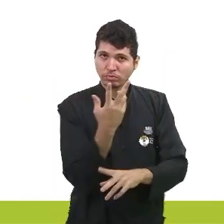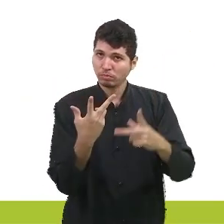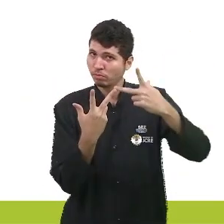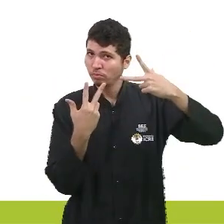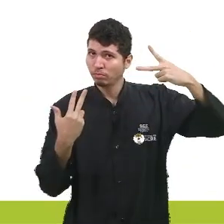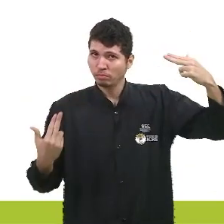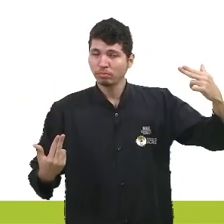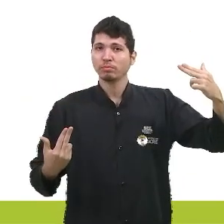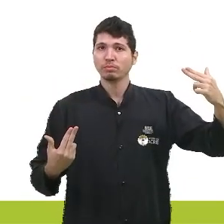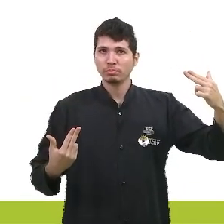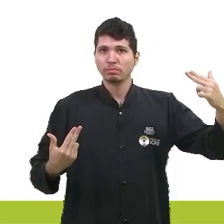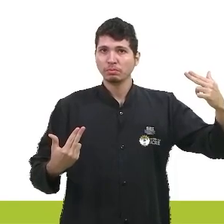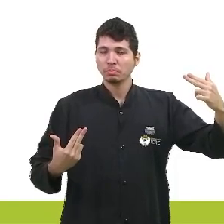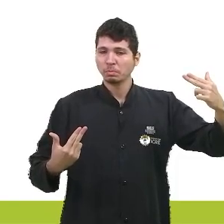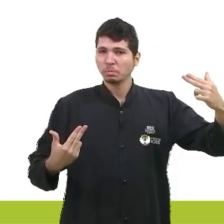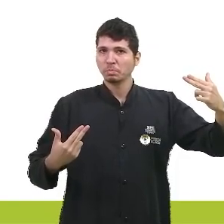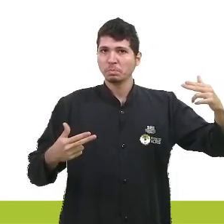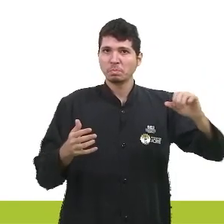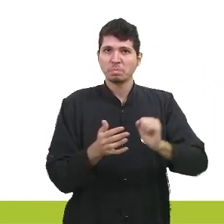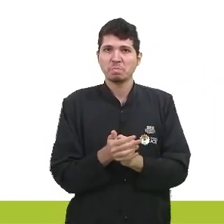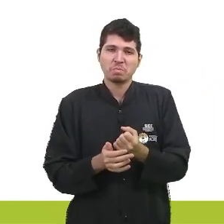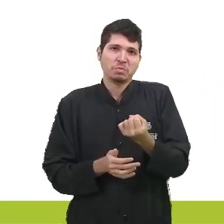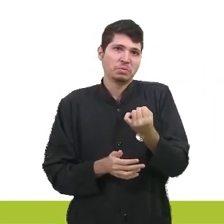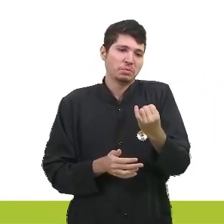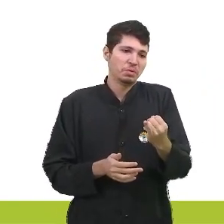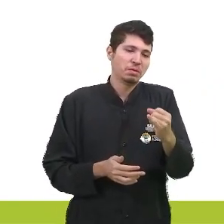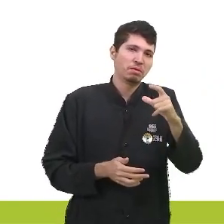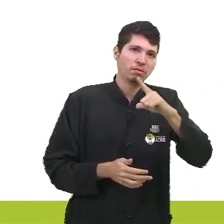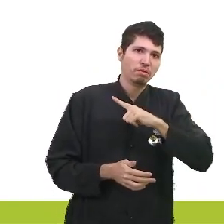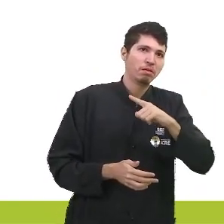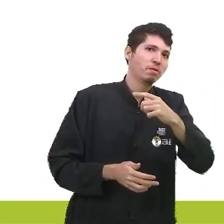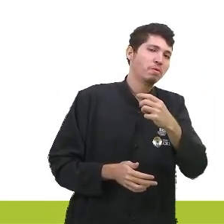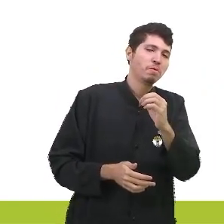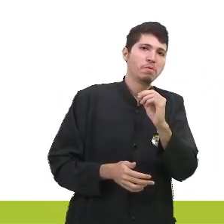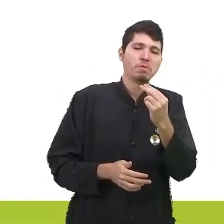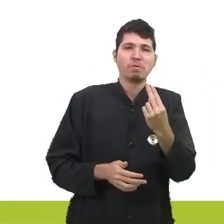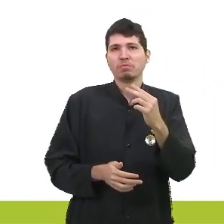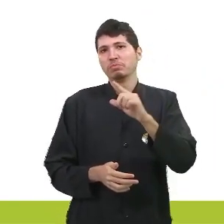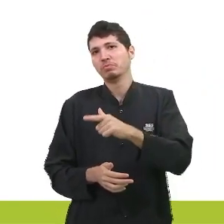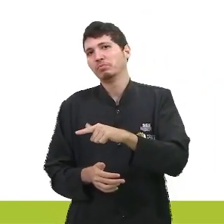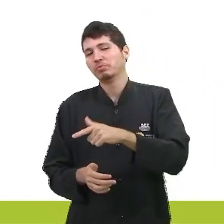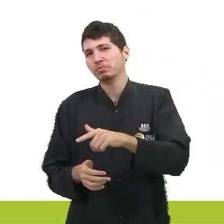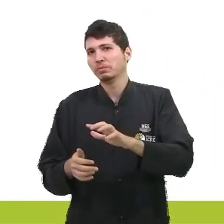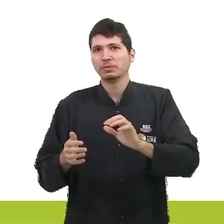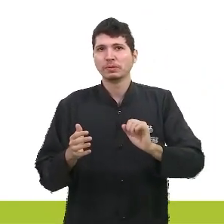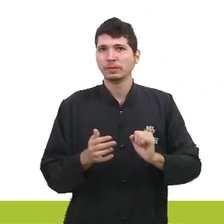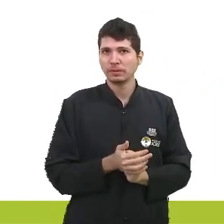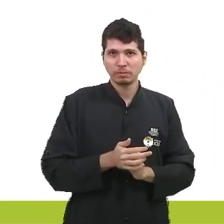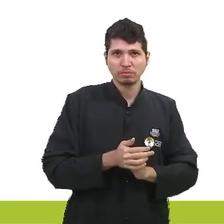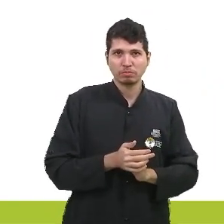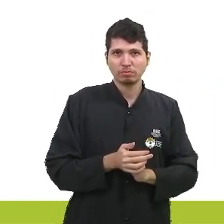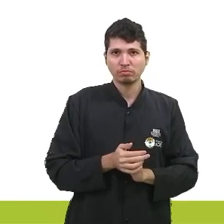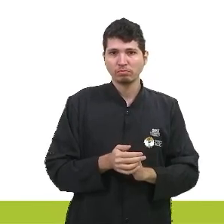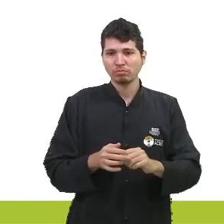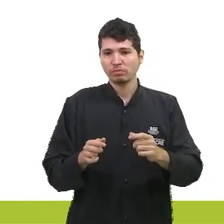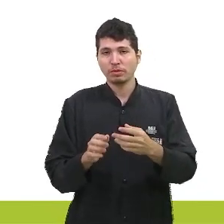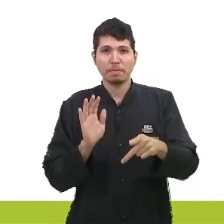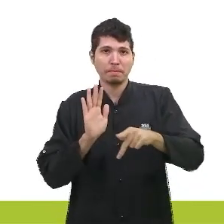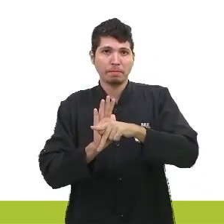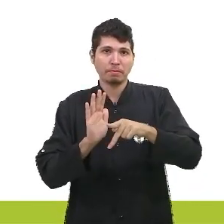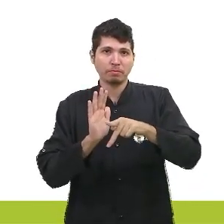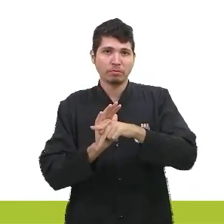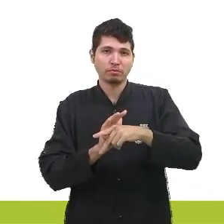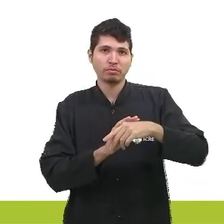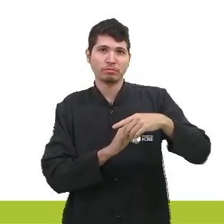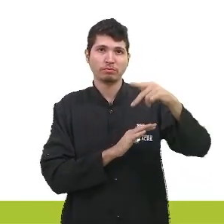coisas existem independentemente da gente conhecer ou não Da gente ver ou não porque elas são as intenção de Deus e